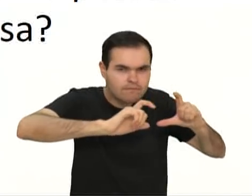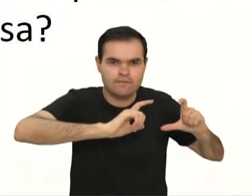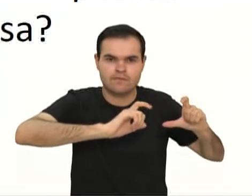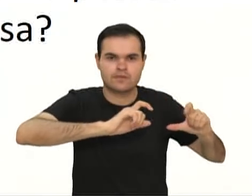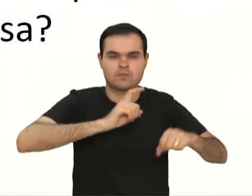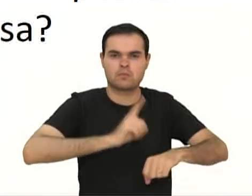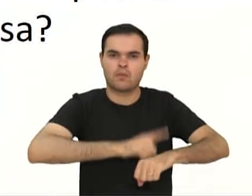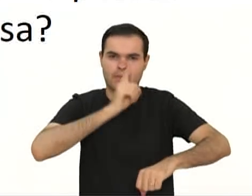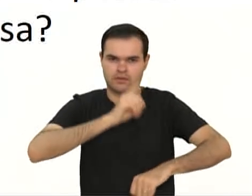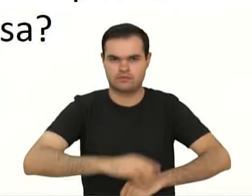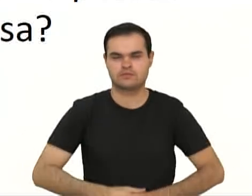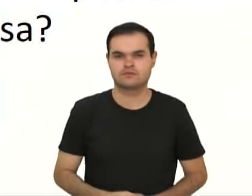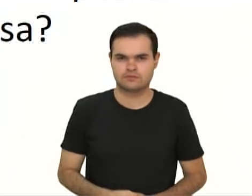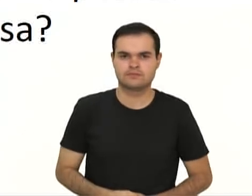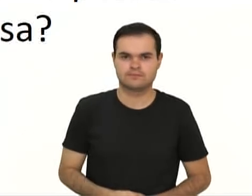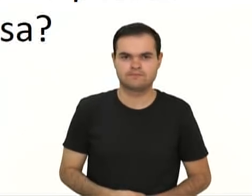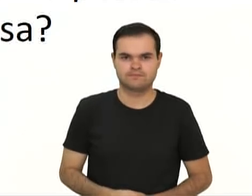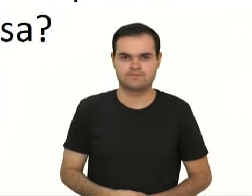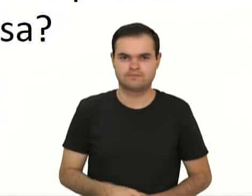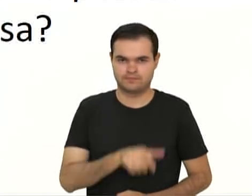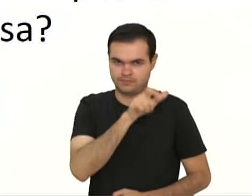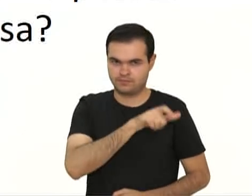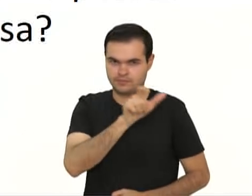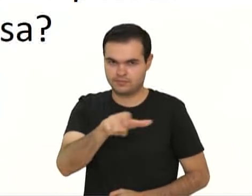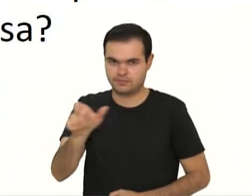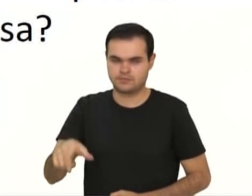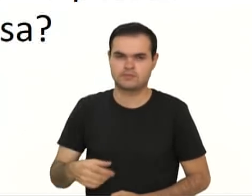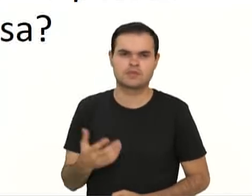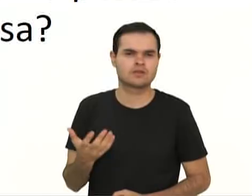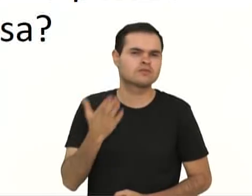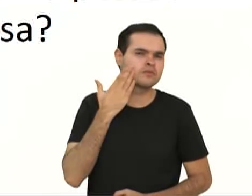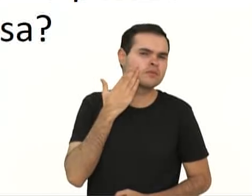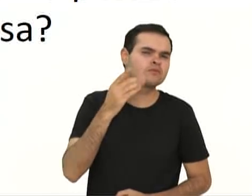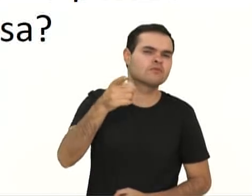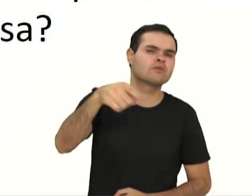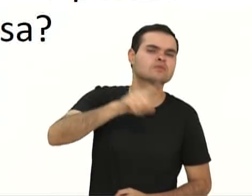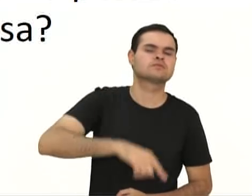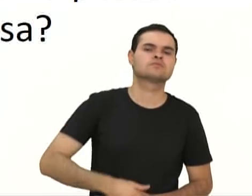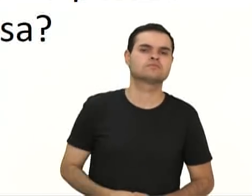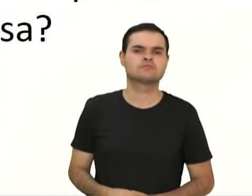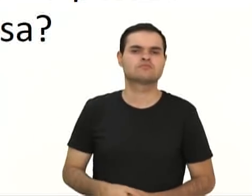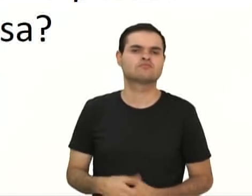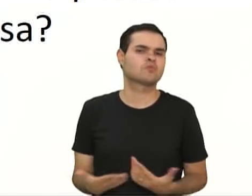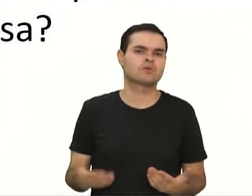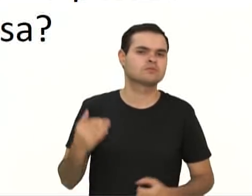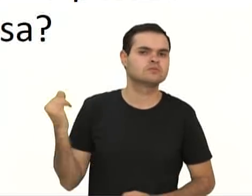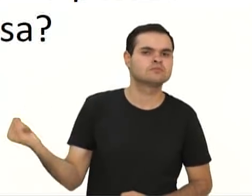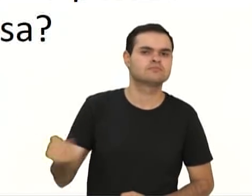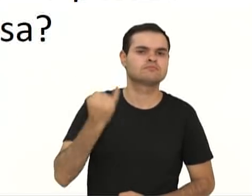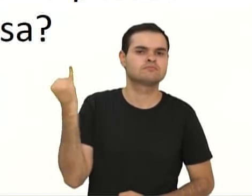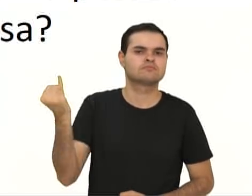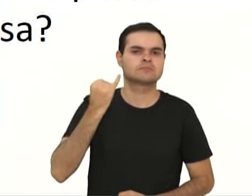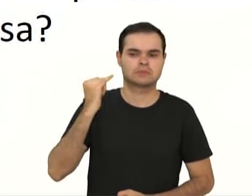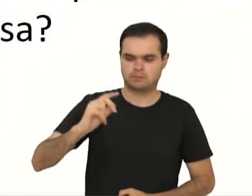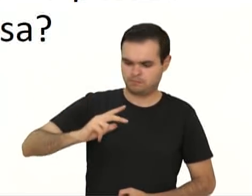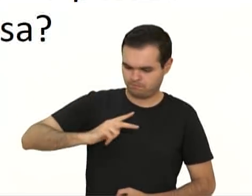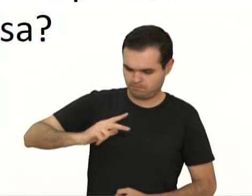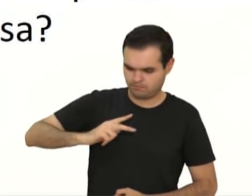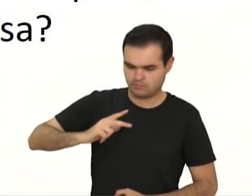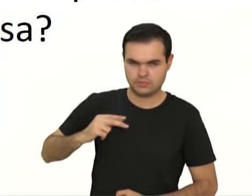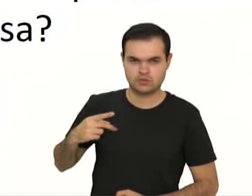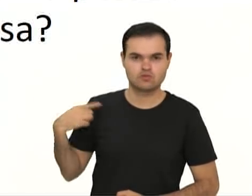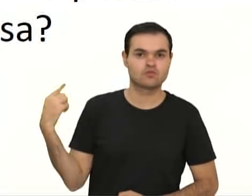aquele momento daquelas celebridades. Gostaria de saber de você, qual a importância de haver privacidade em